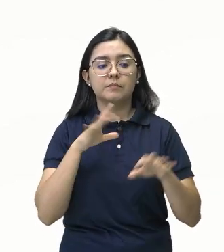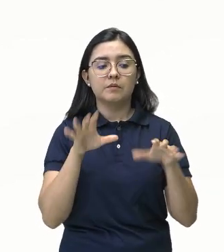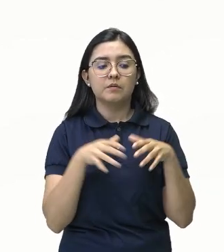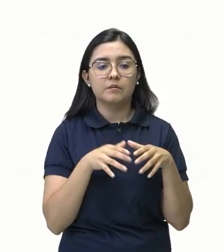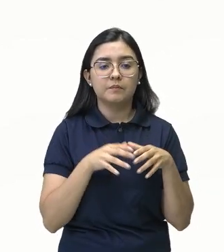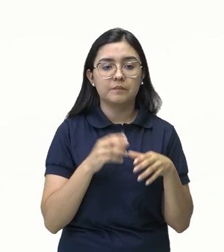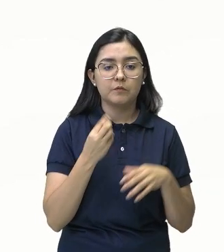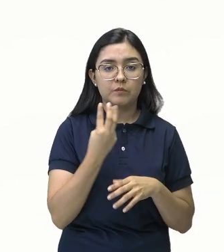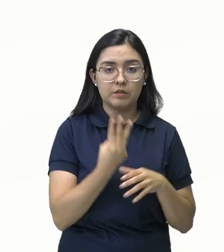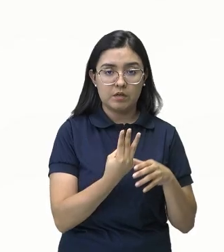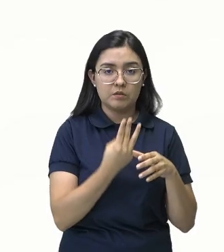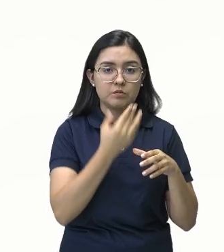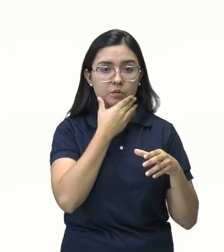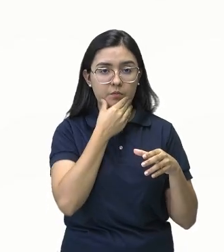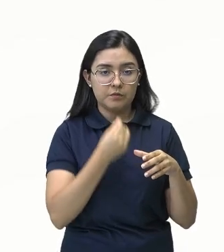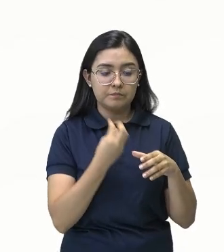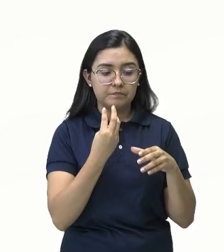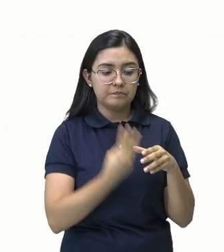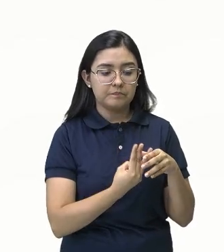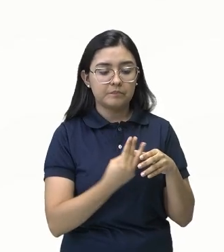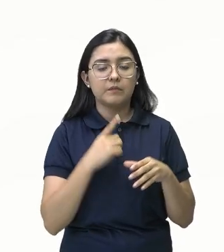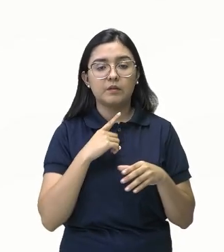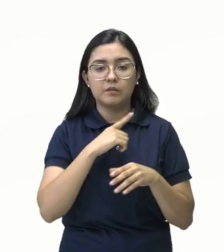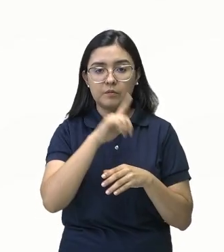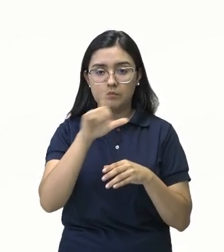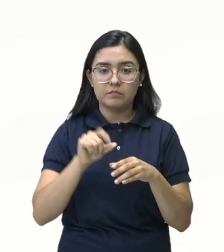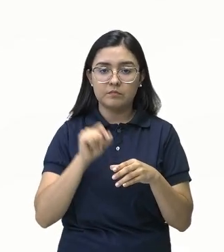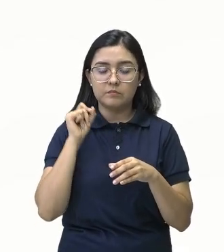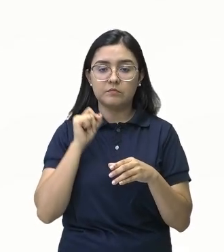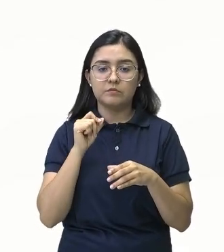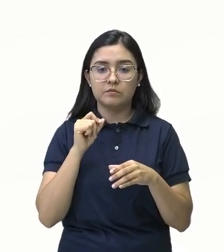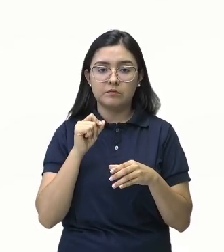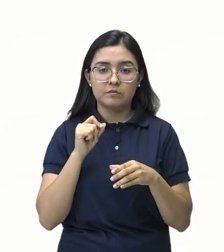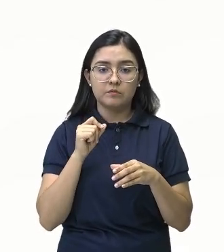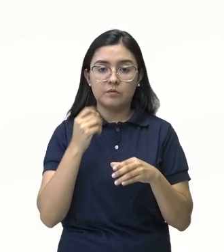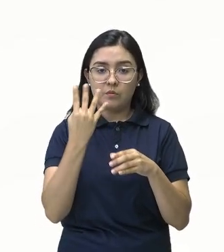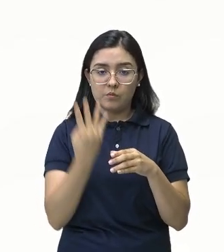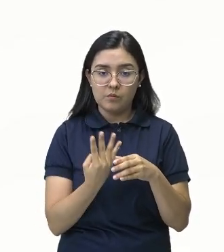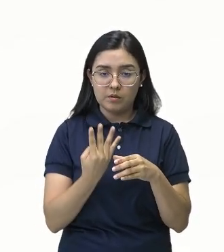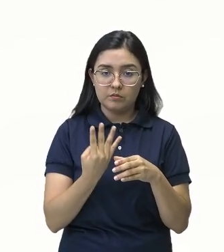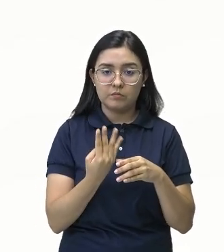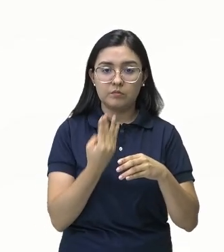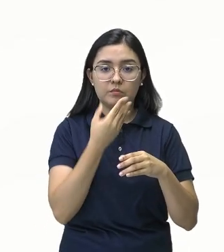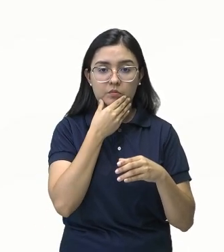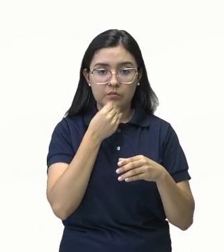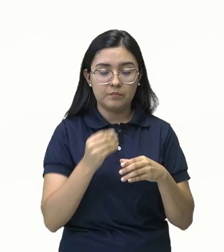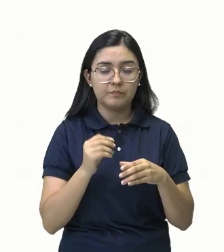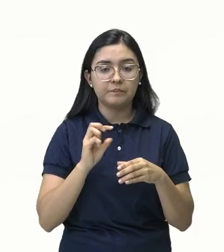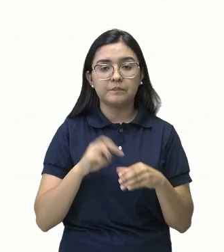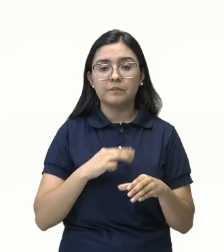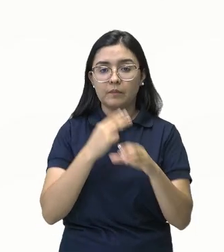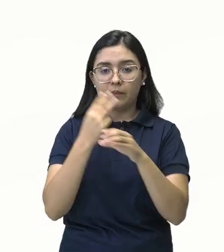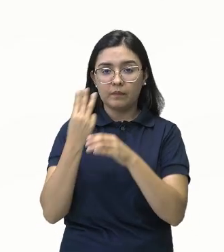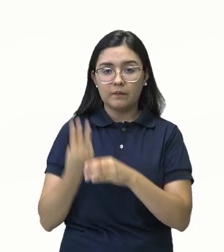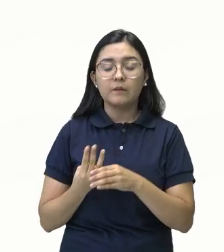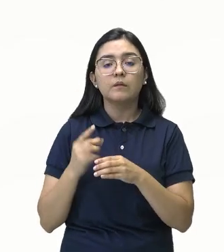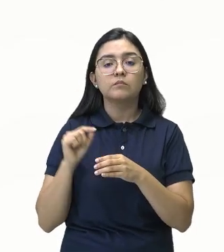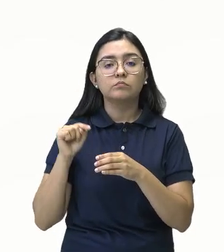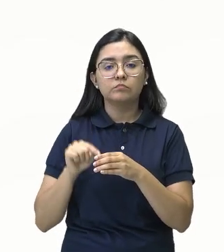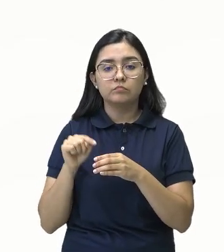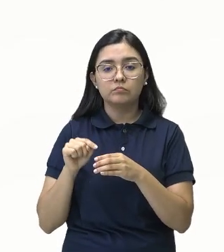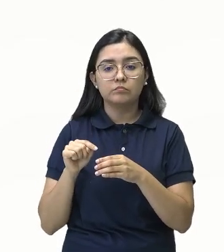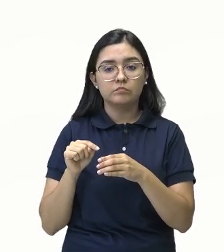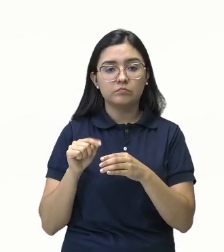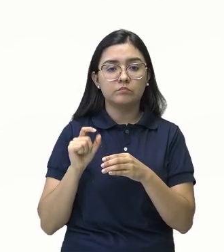com 3 homens, tenho a opção de ser uma comissão com 4 homens e tenho a opção de ser uma